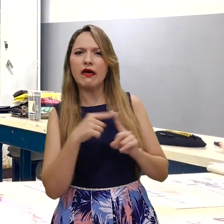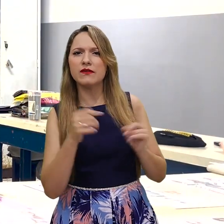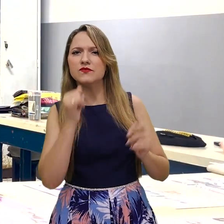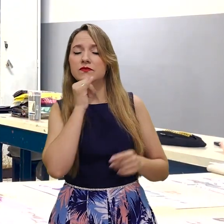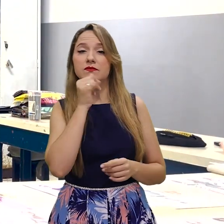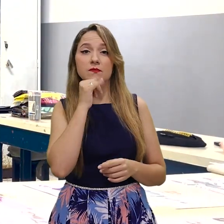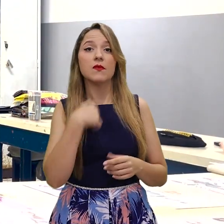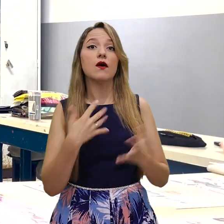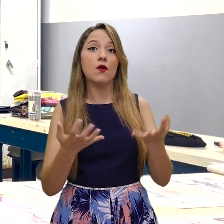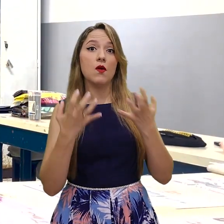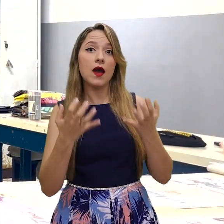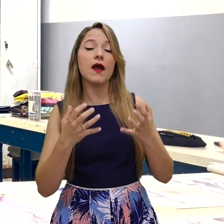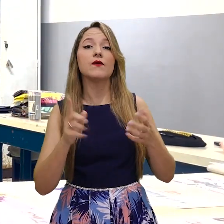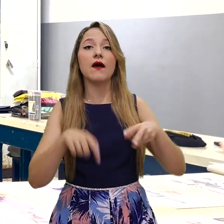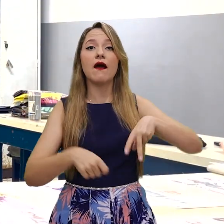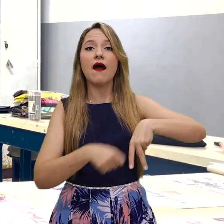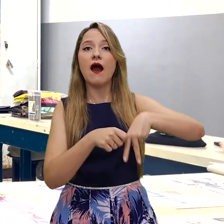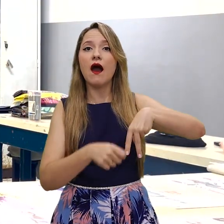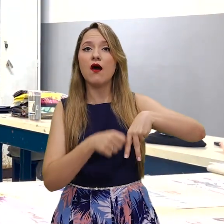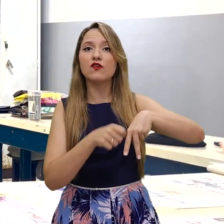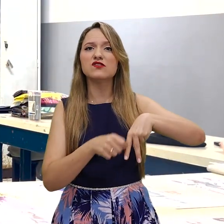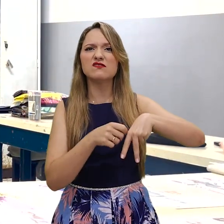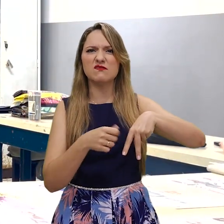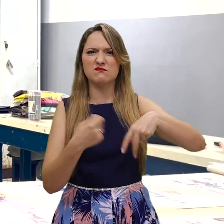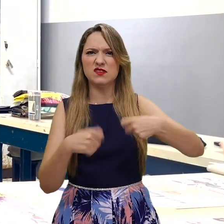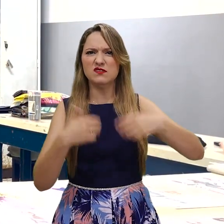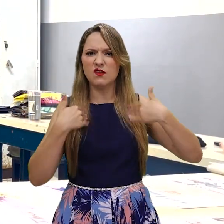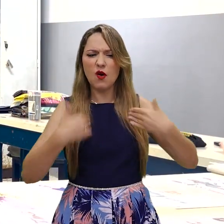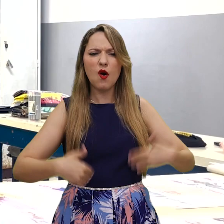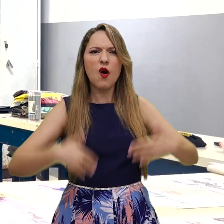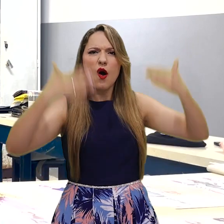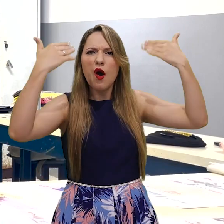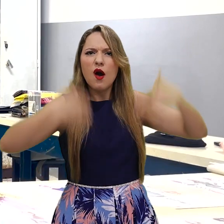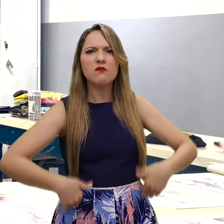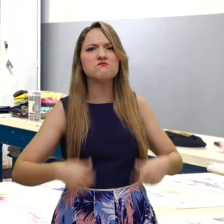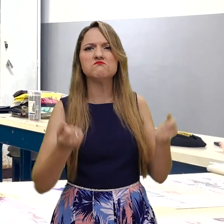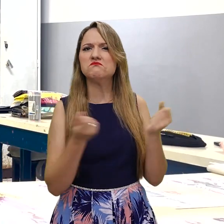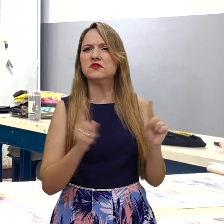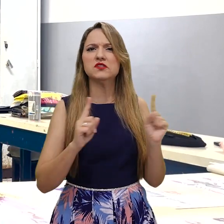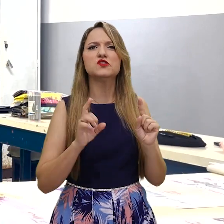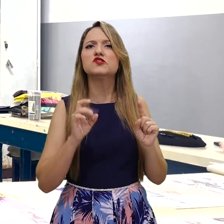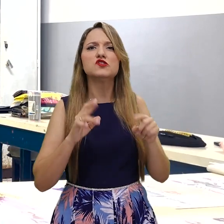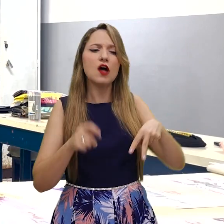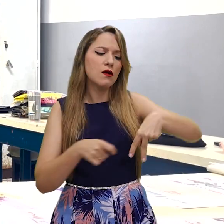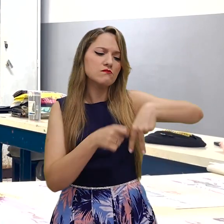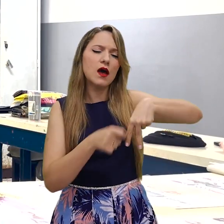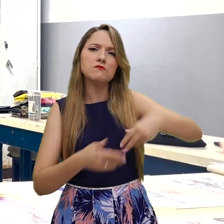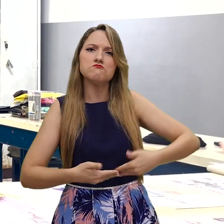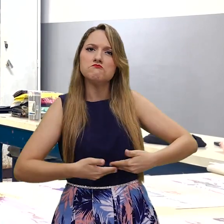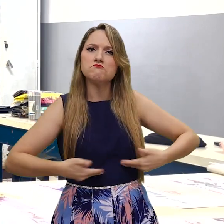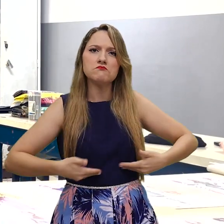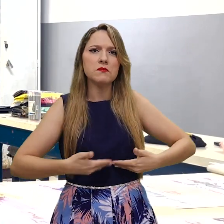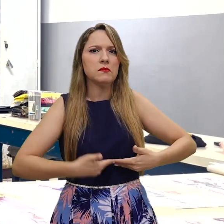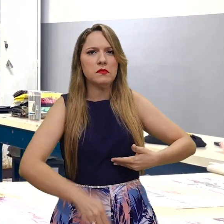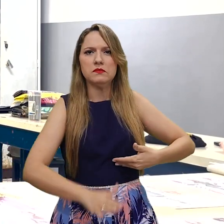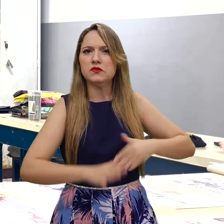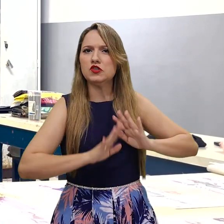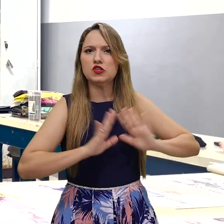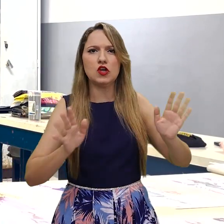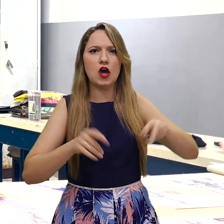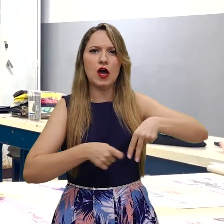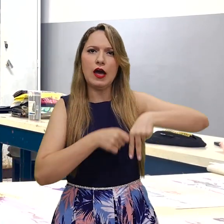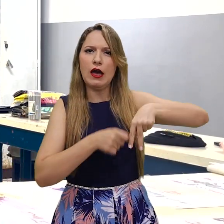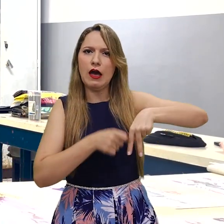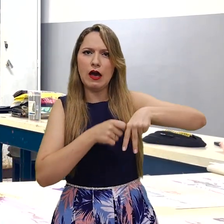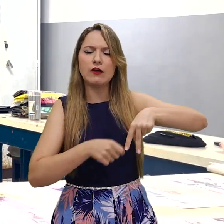uma coleção de calças, então não tem necessidade de você fazer um croquis inteiro. Você pode fazer o desenho da cintura para baixo. E aí você faz